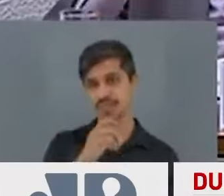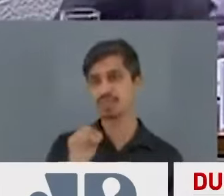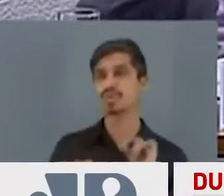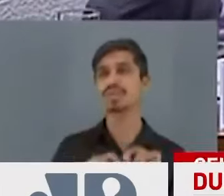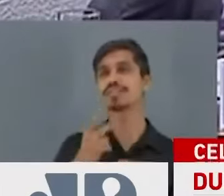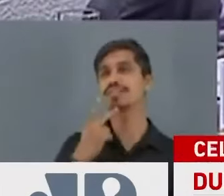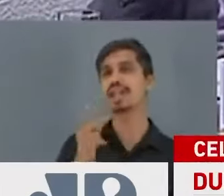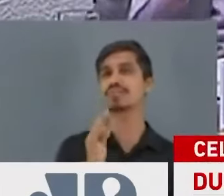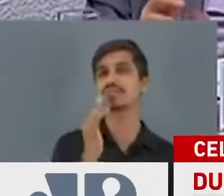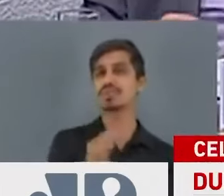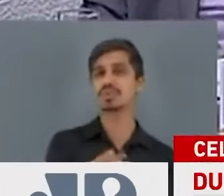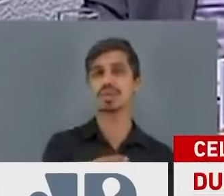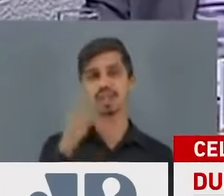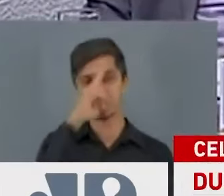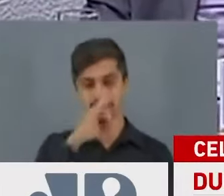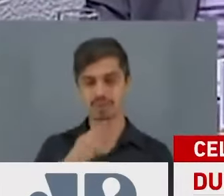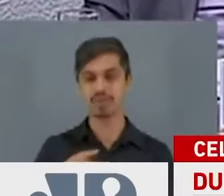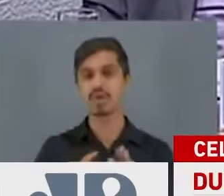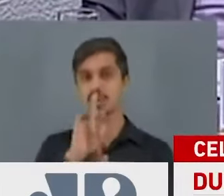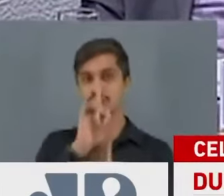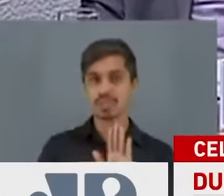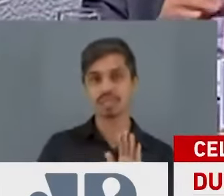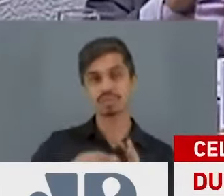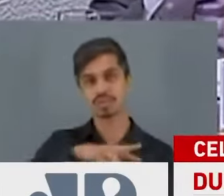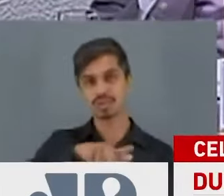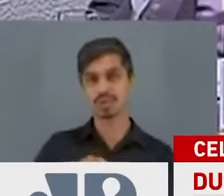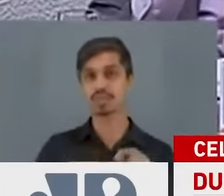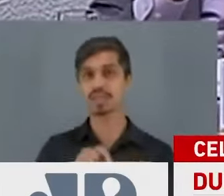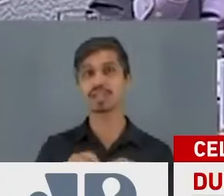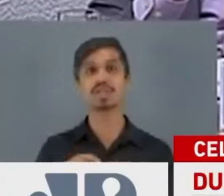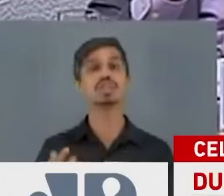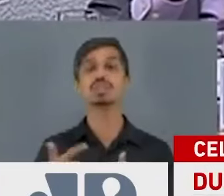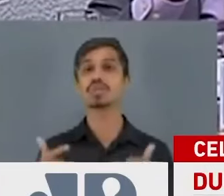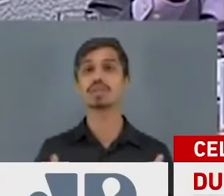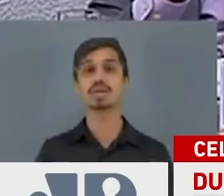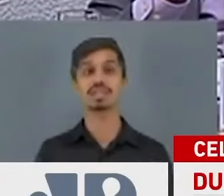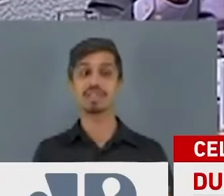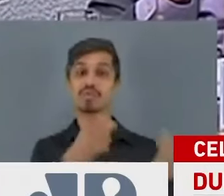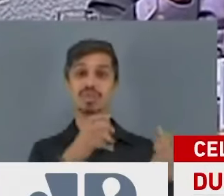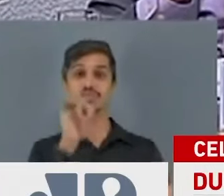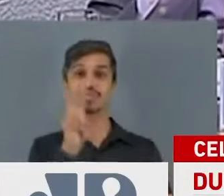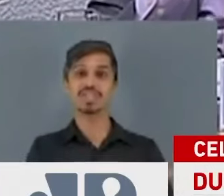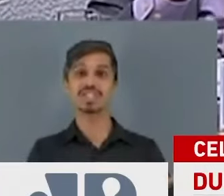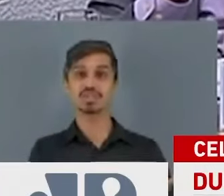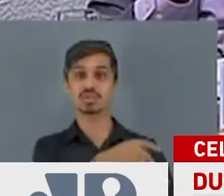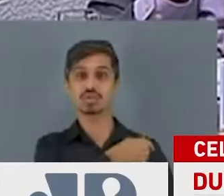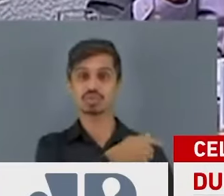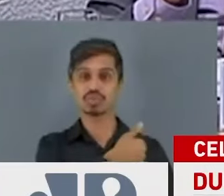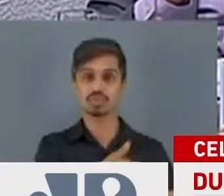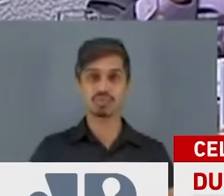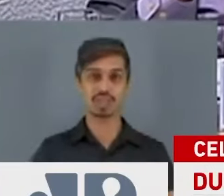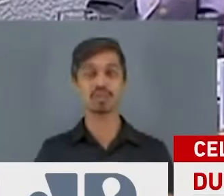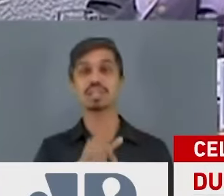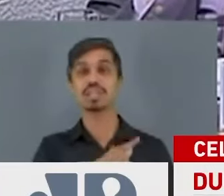futuro, né? Tem que lembrar um princípio do direito internacional, que não há reconhecimento de governos, há reconhecimento de estados.